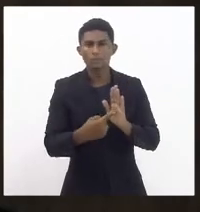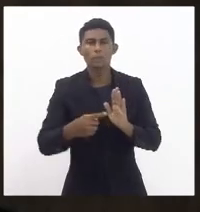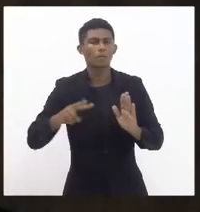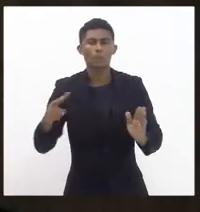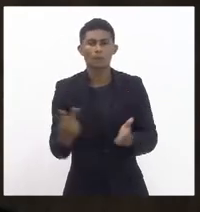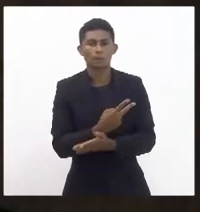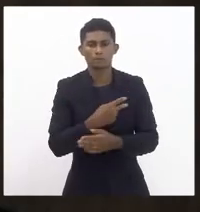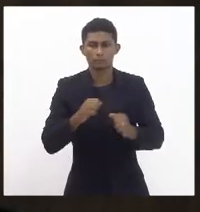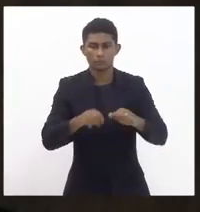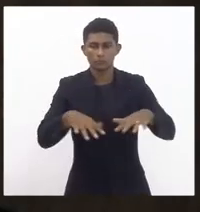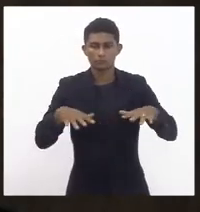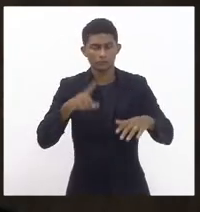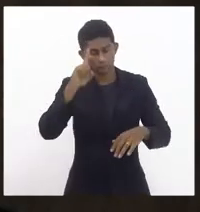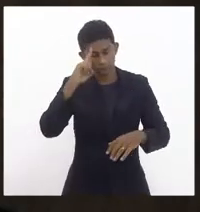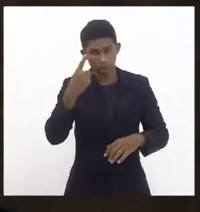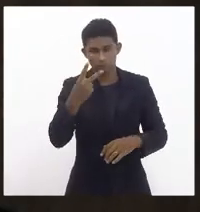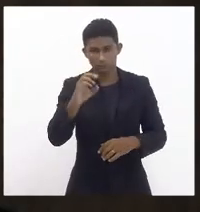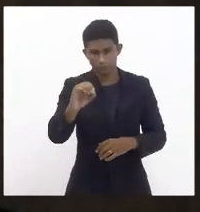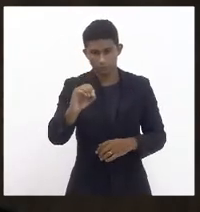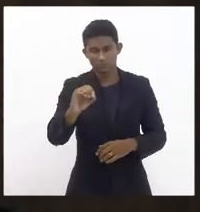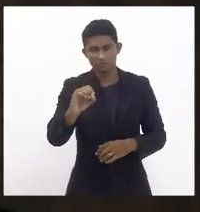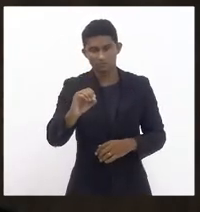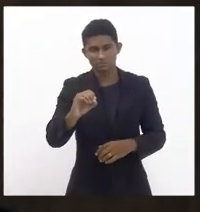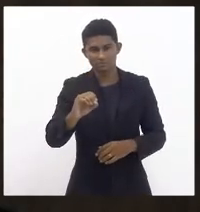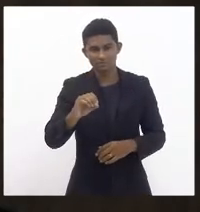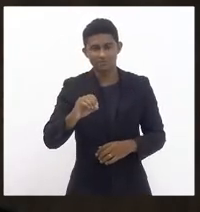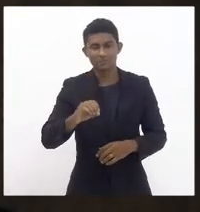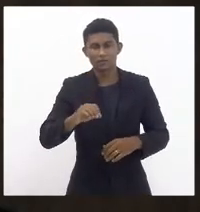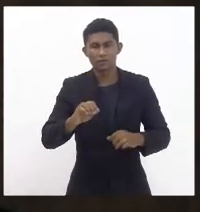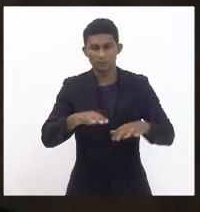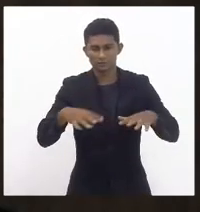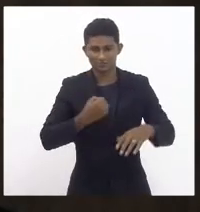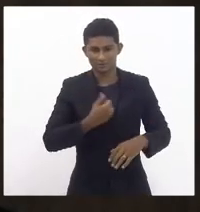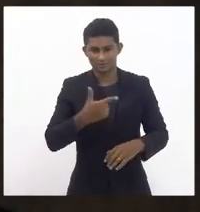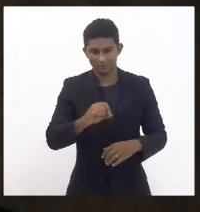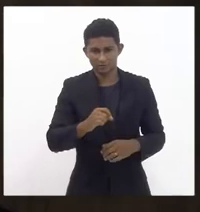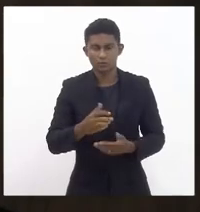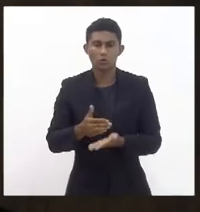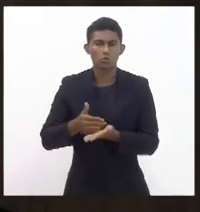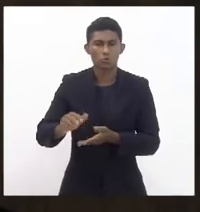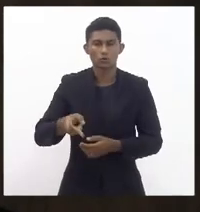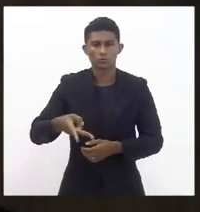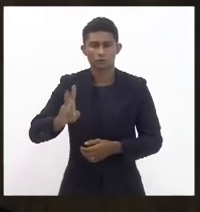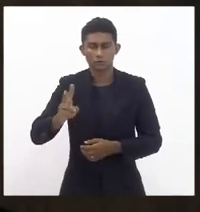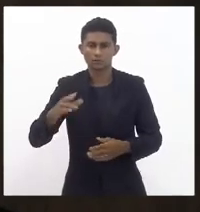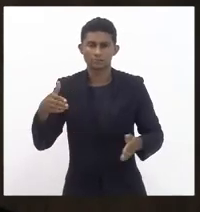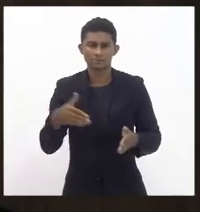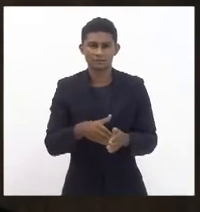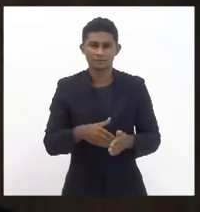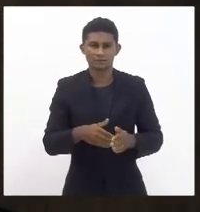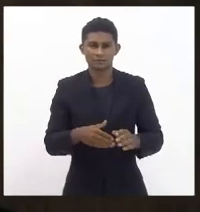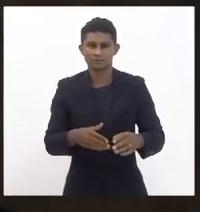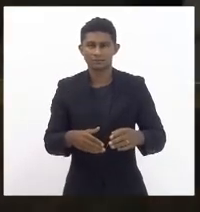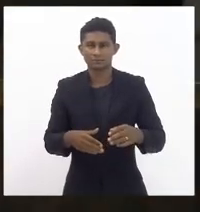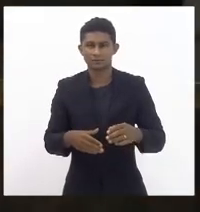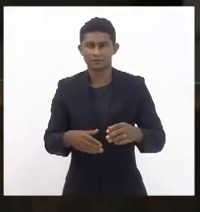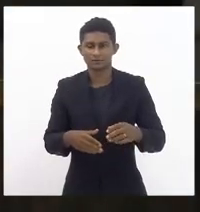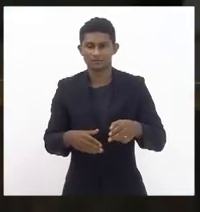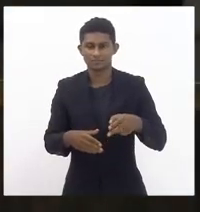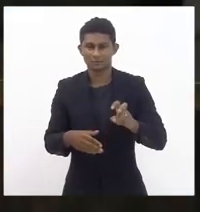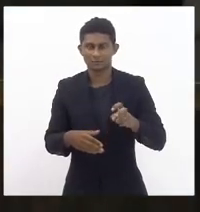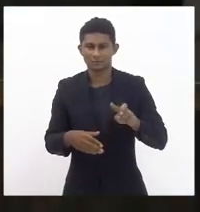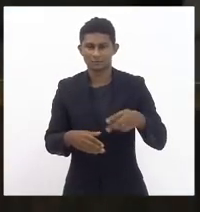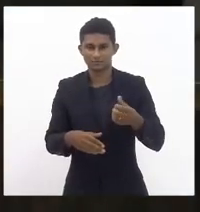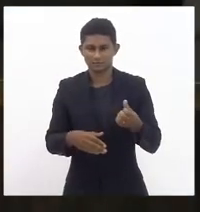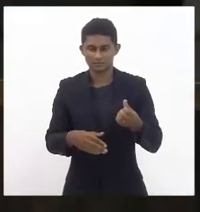20ª sessão ordinária que iniciada de 14 horas encerrou-se às 16:05 lida e